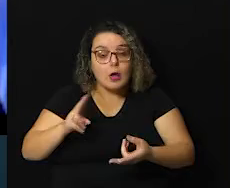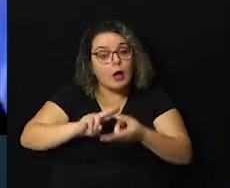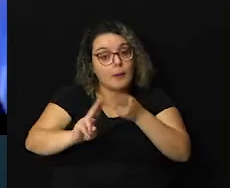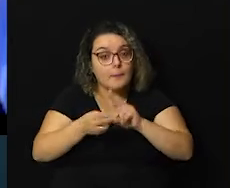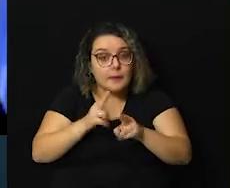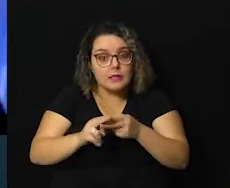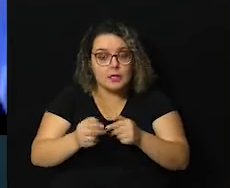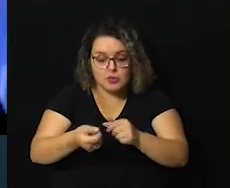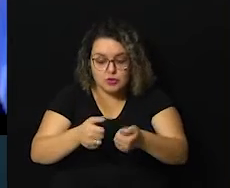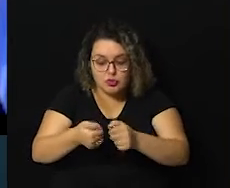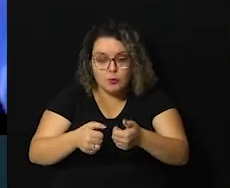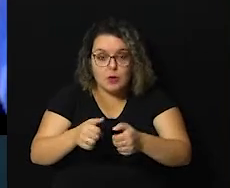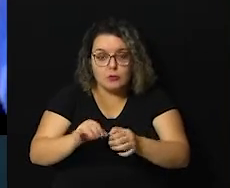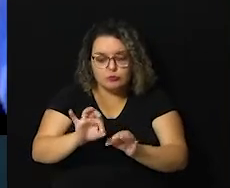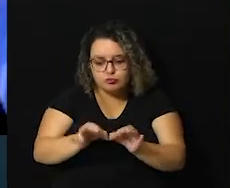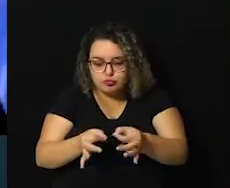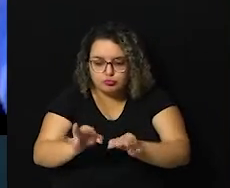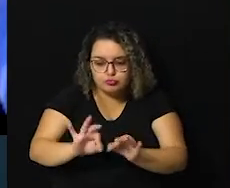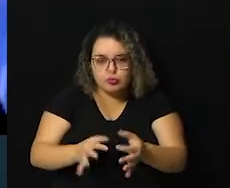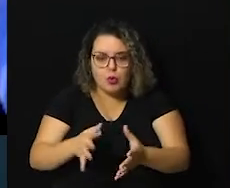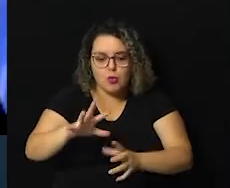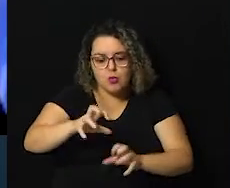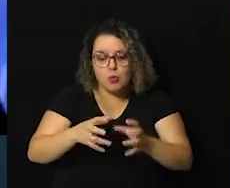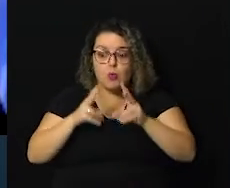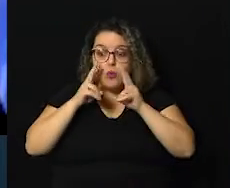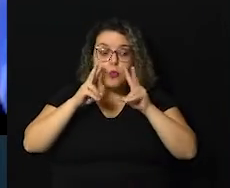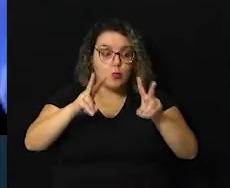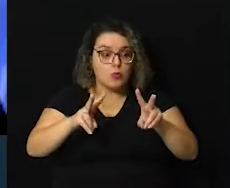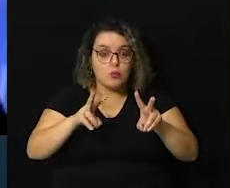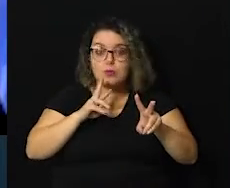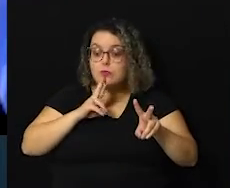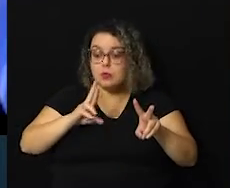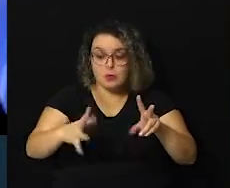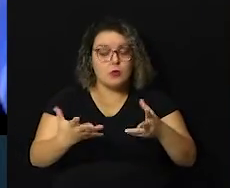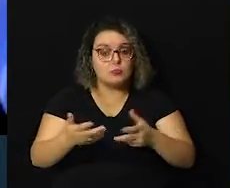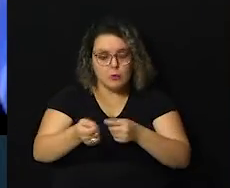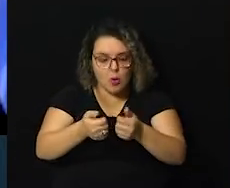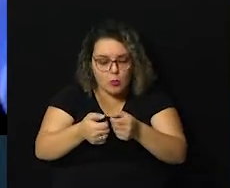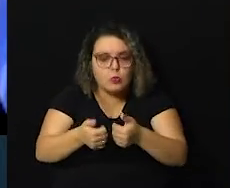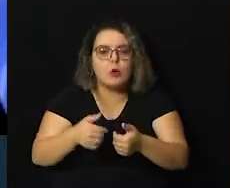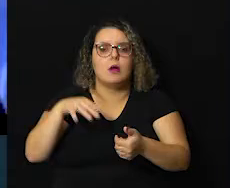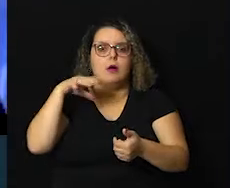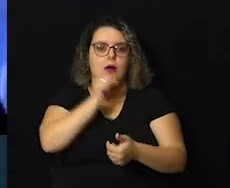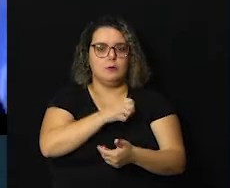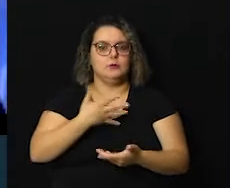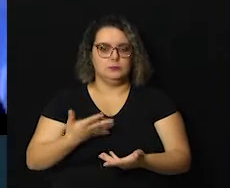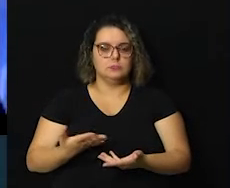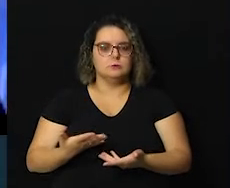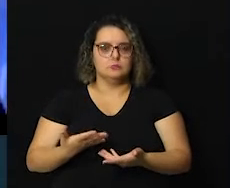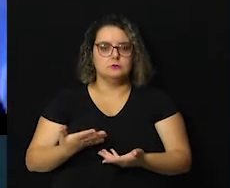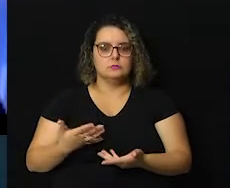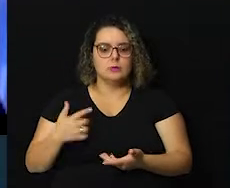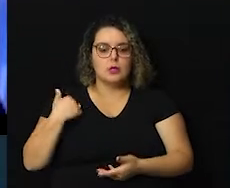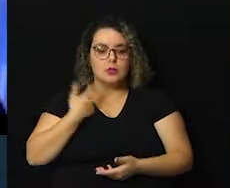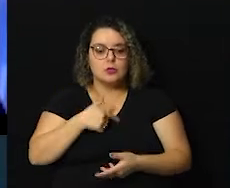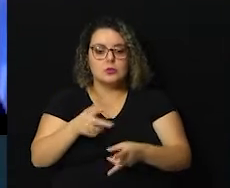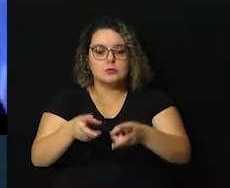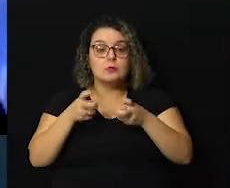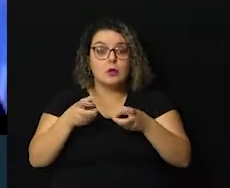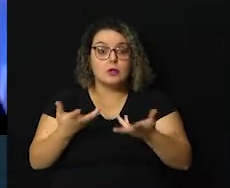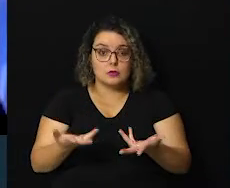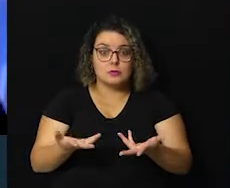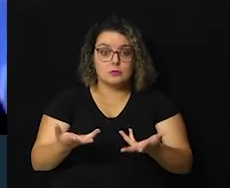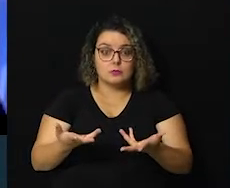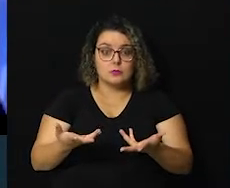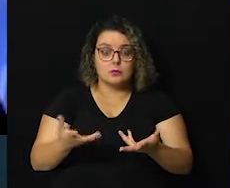tanto é uma coordenação motora quanto uma coordenação entre o que ela veio que ela responde com as mãos muito grande então a gente tá vendo